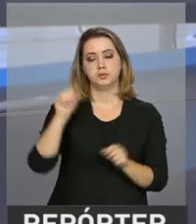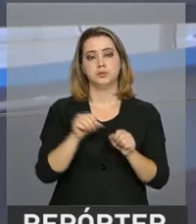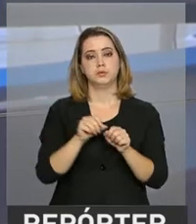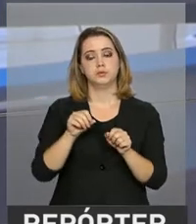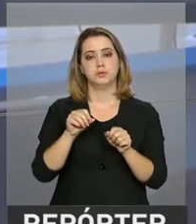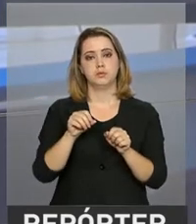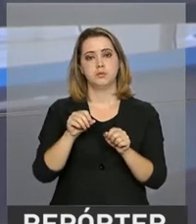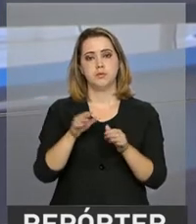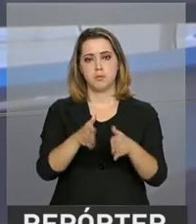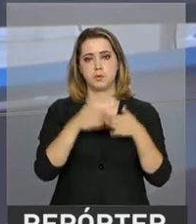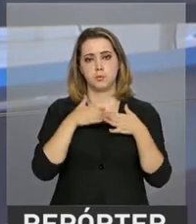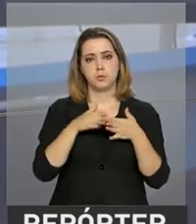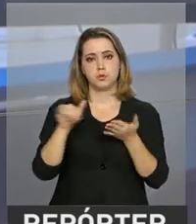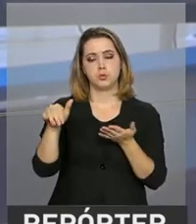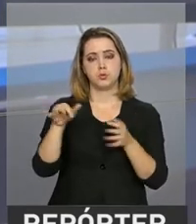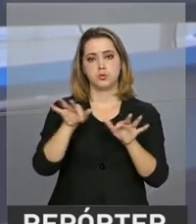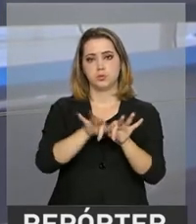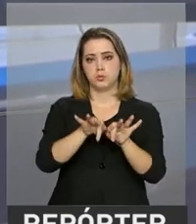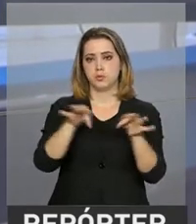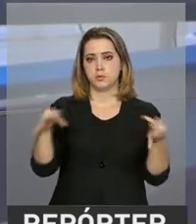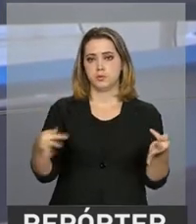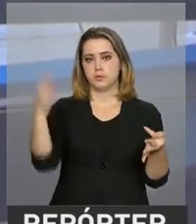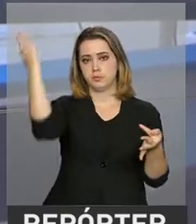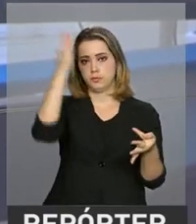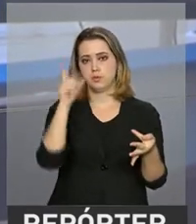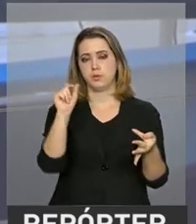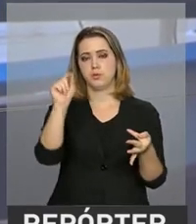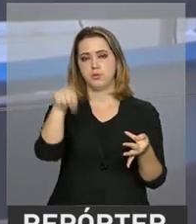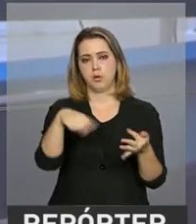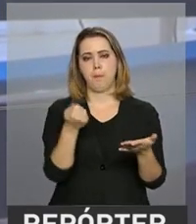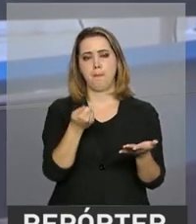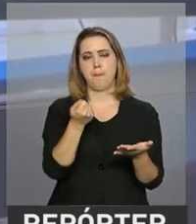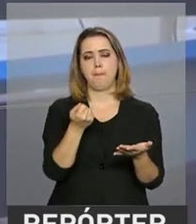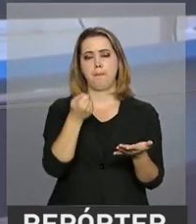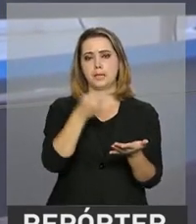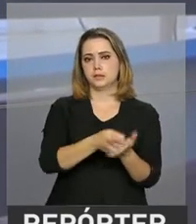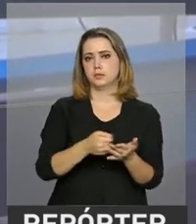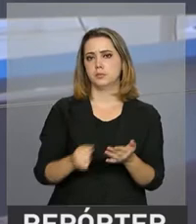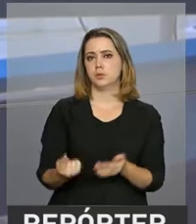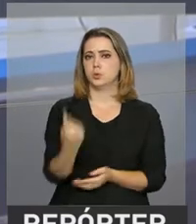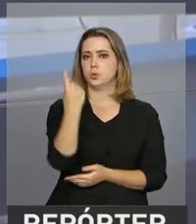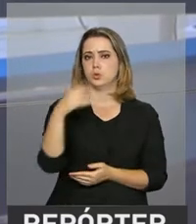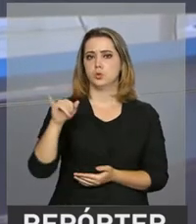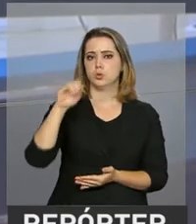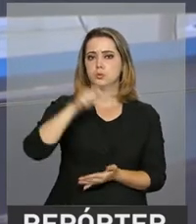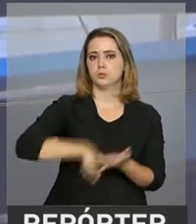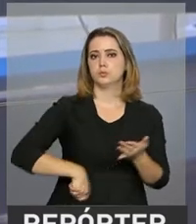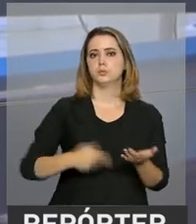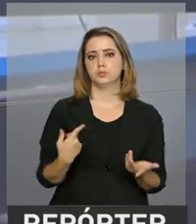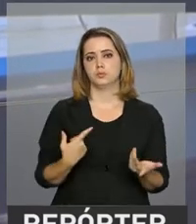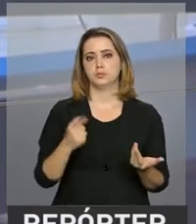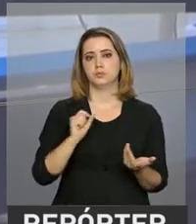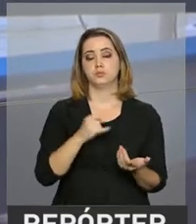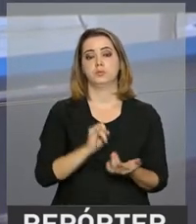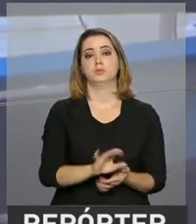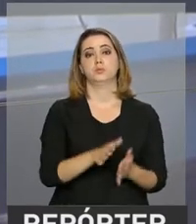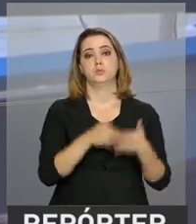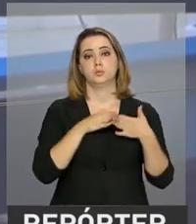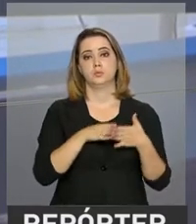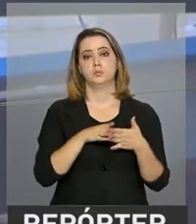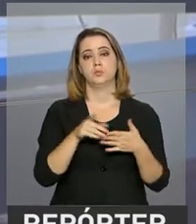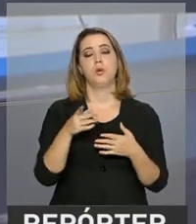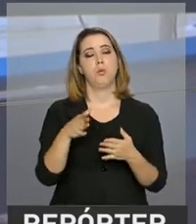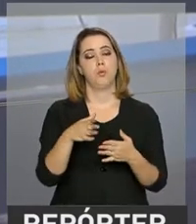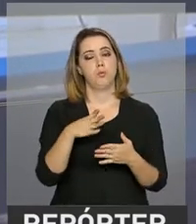para fazer a solicitação pelo Simples Nacional, que é um regime de pagamento unificado e simplificado de tributos. Caso a solicitação